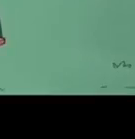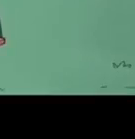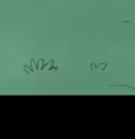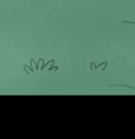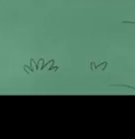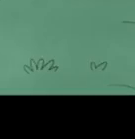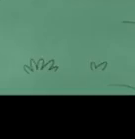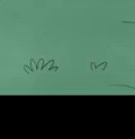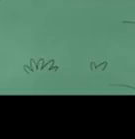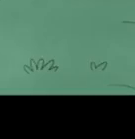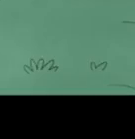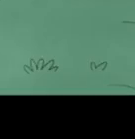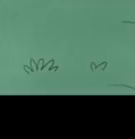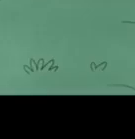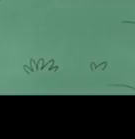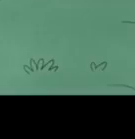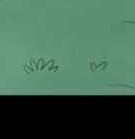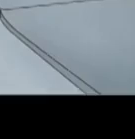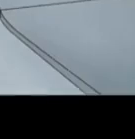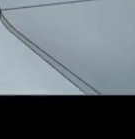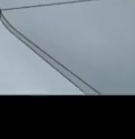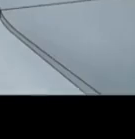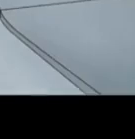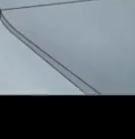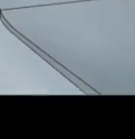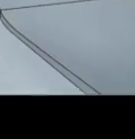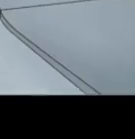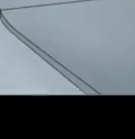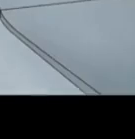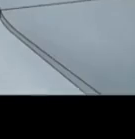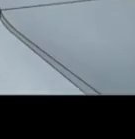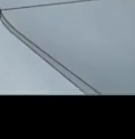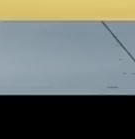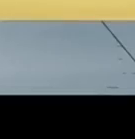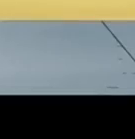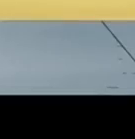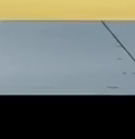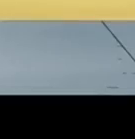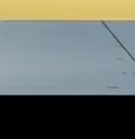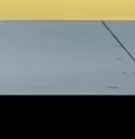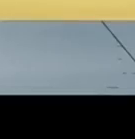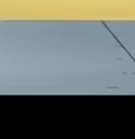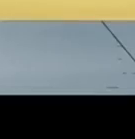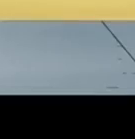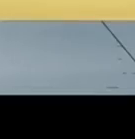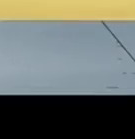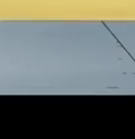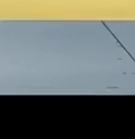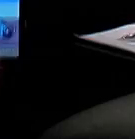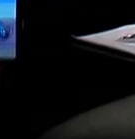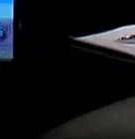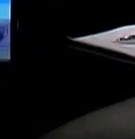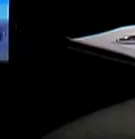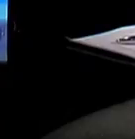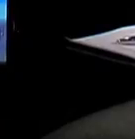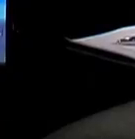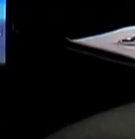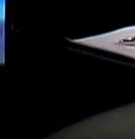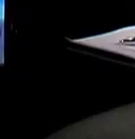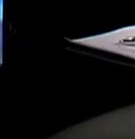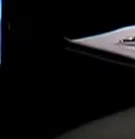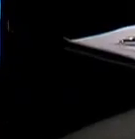contente. O conhecimento é uma brincadeira. Que lugar nós